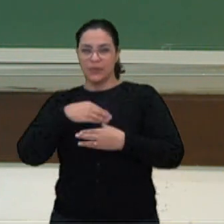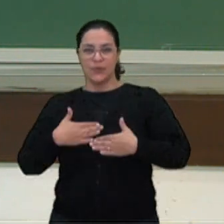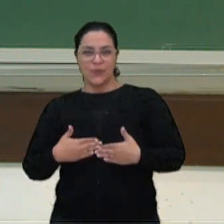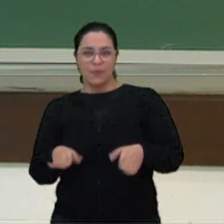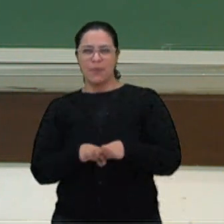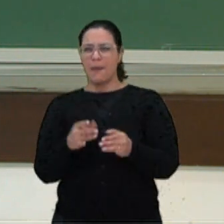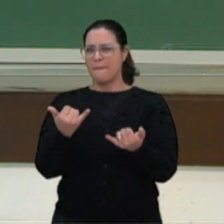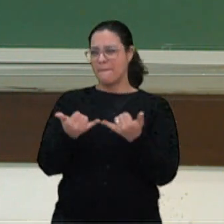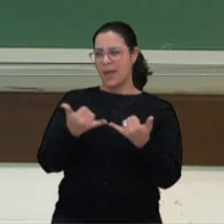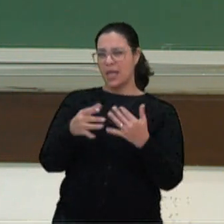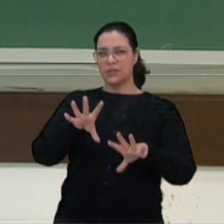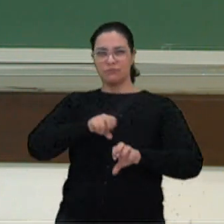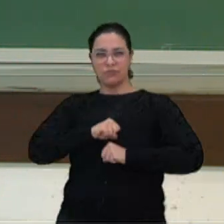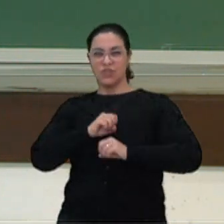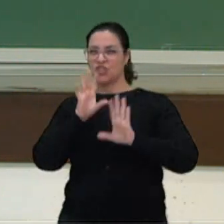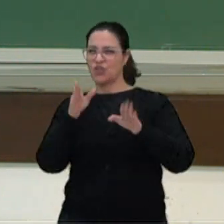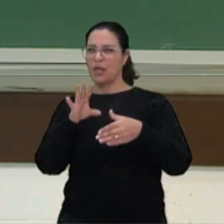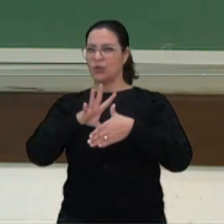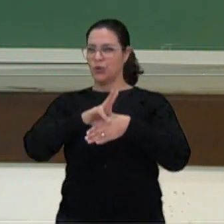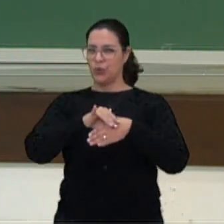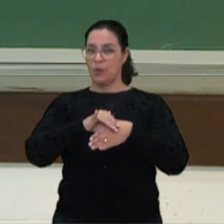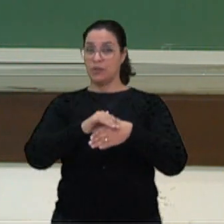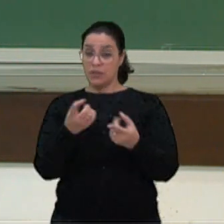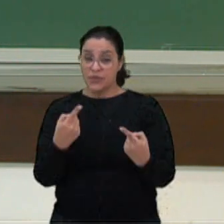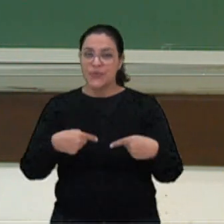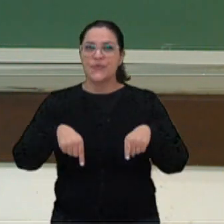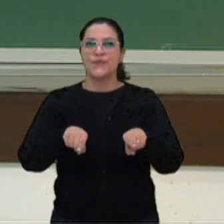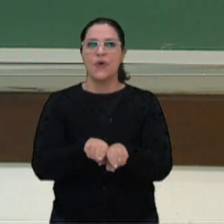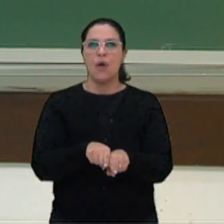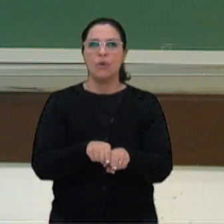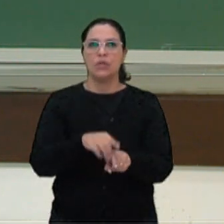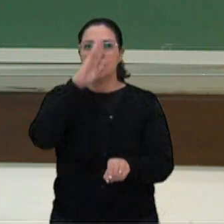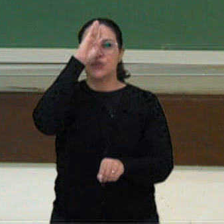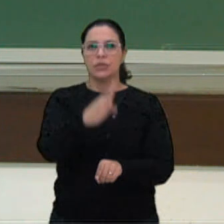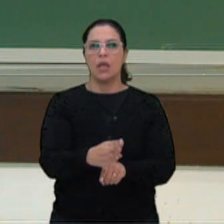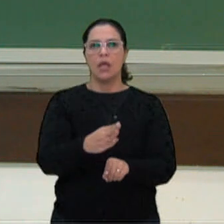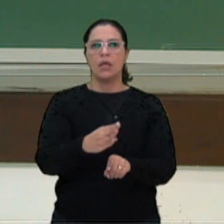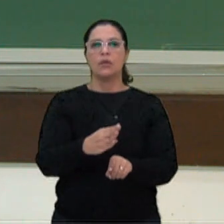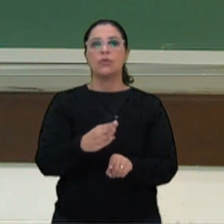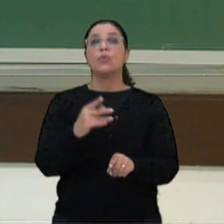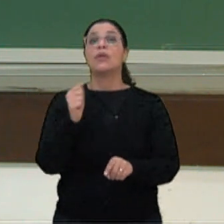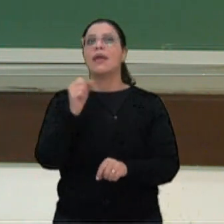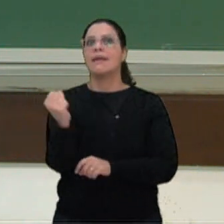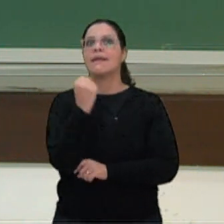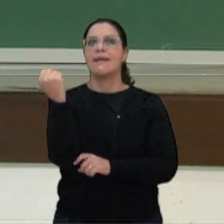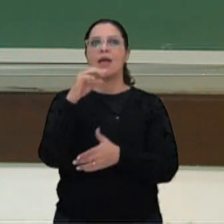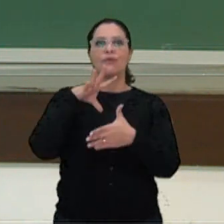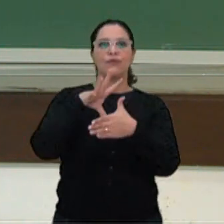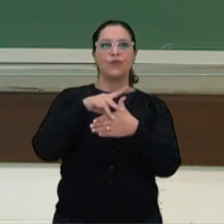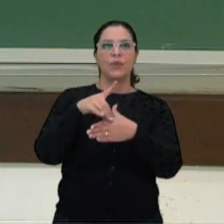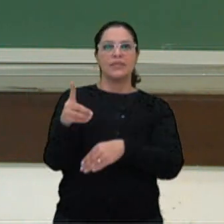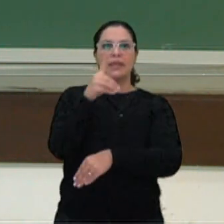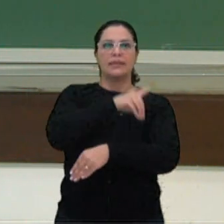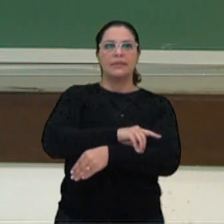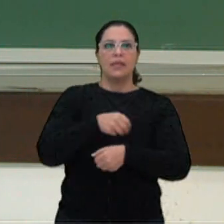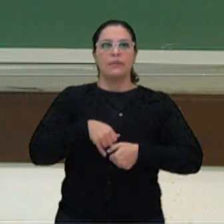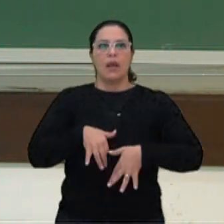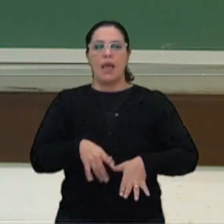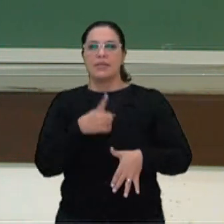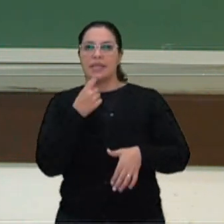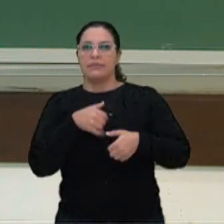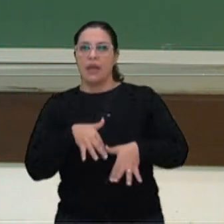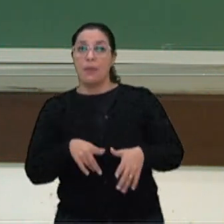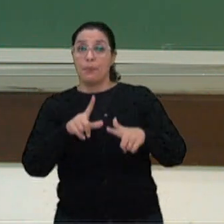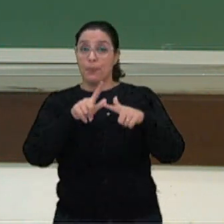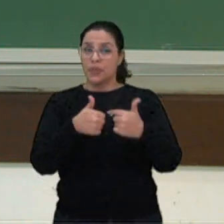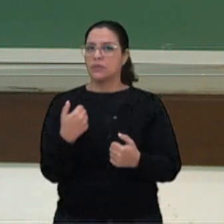que ela pegou a doença. Se ela pegar novamente, ela vai desenvolver direto a dengue hemorrágica. Por isso que não é recomendado para quem nunca pegou a